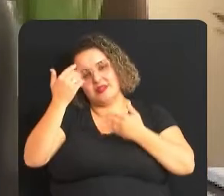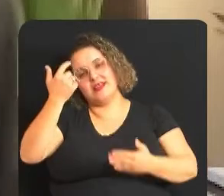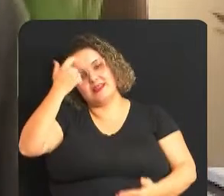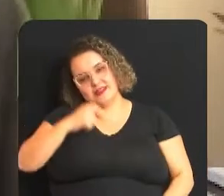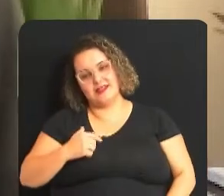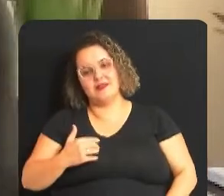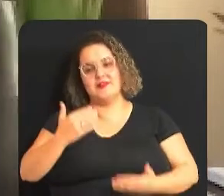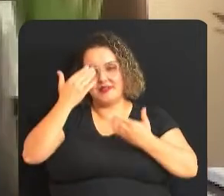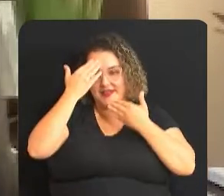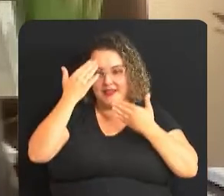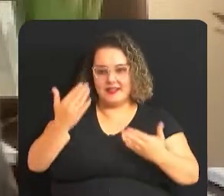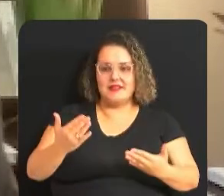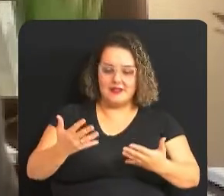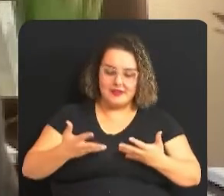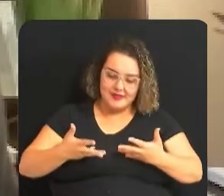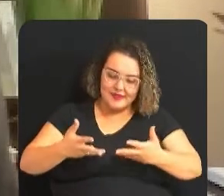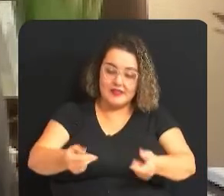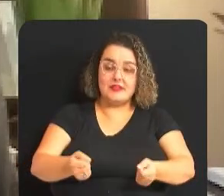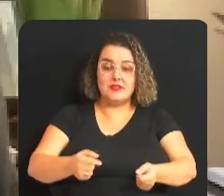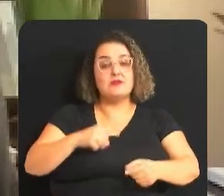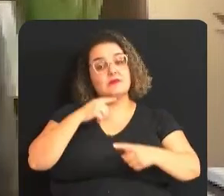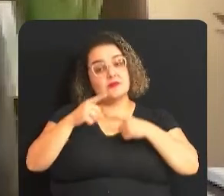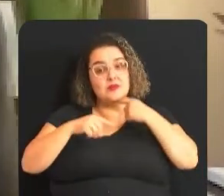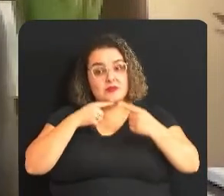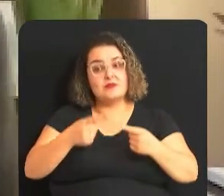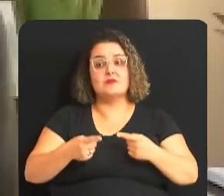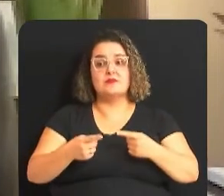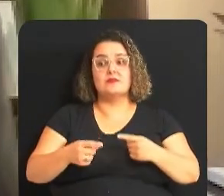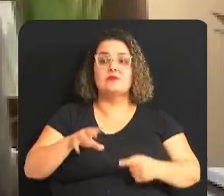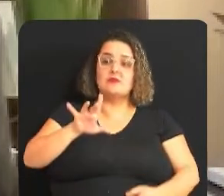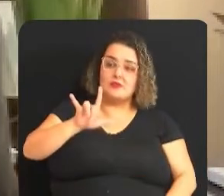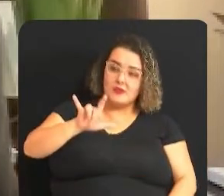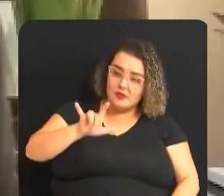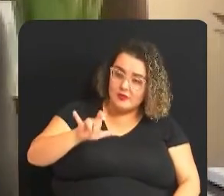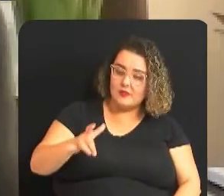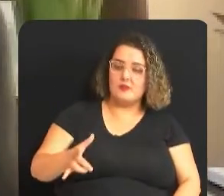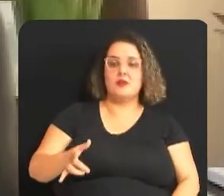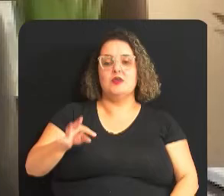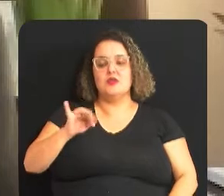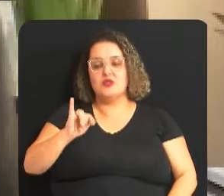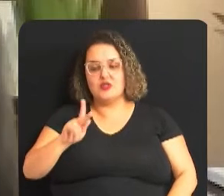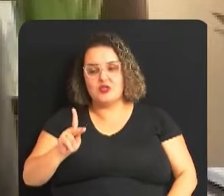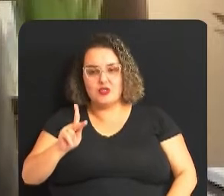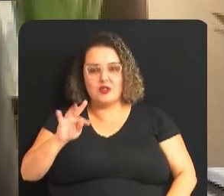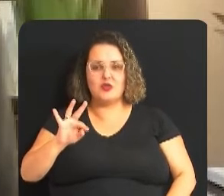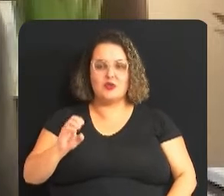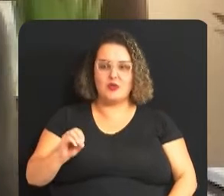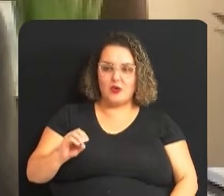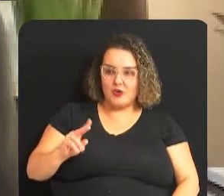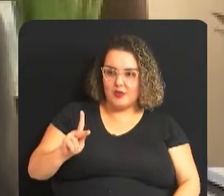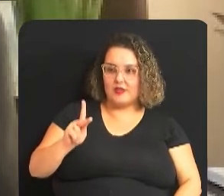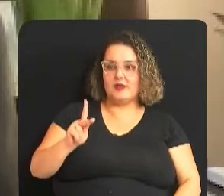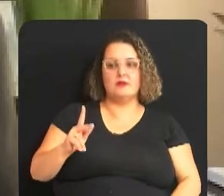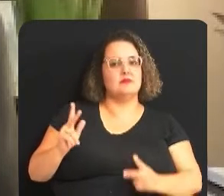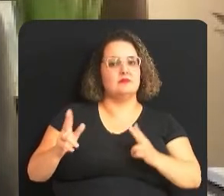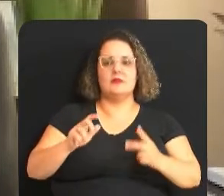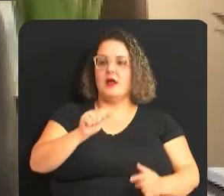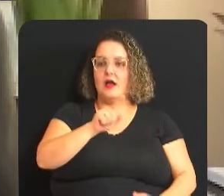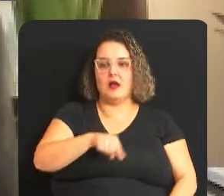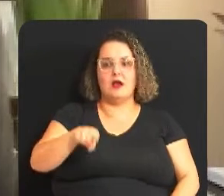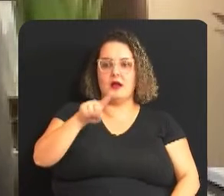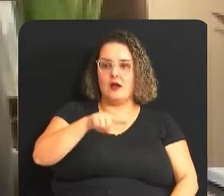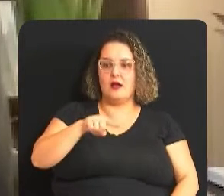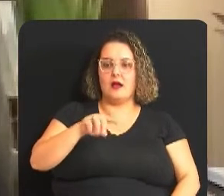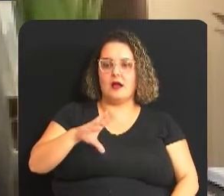Obrigado, eu que agradeço o convite. E quem tiver dúvidas, mande lá para o meu Instagram, para o meu TikTok. As minhas mídias são todas iguais, @Dr.